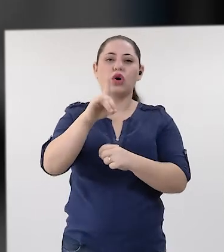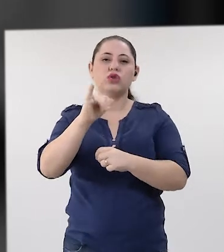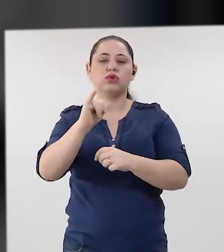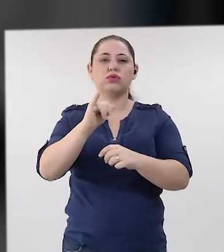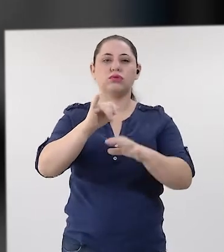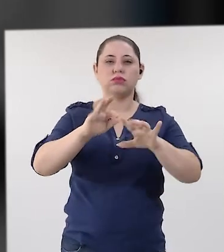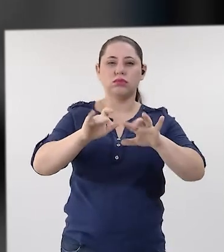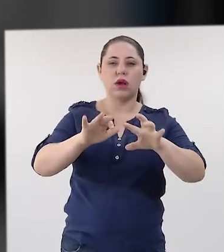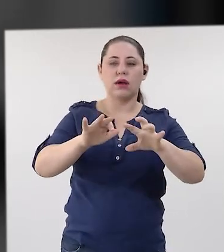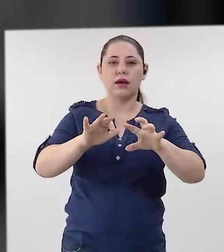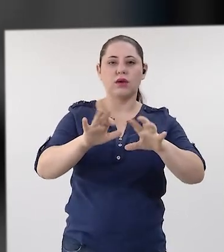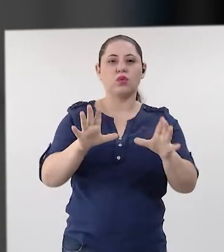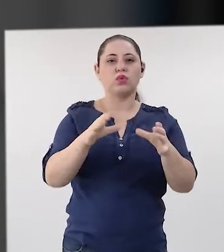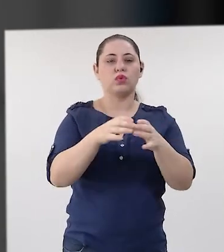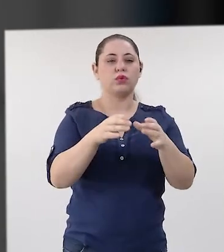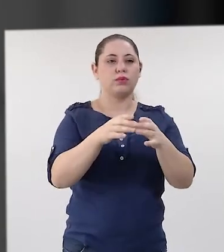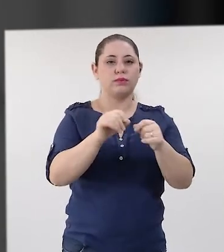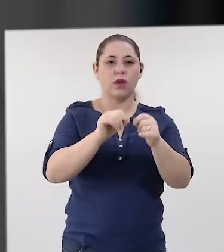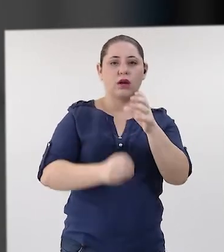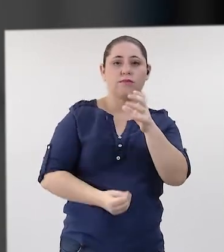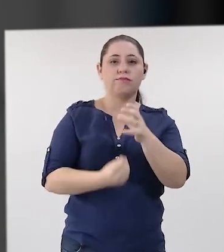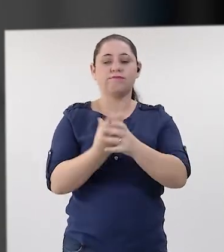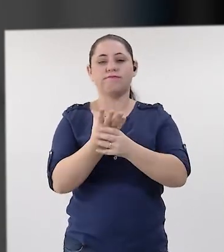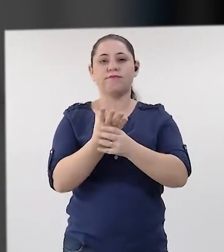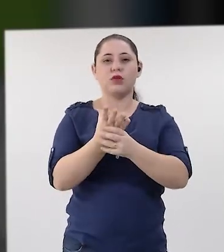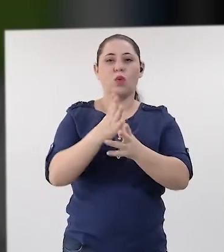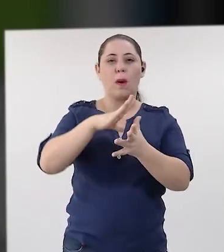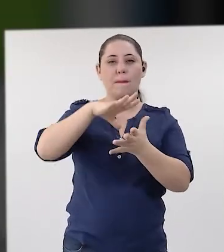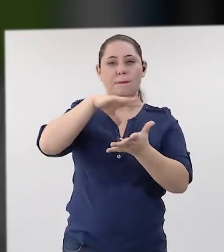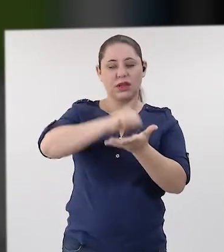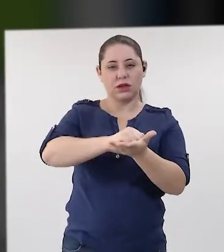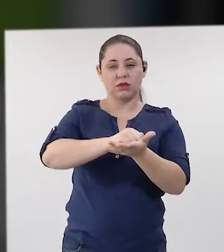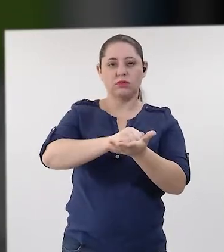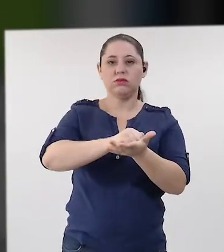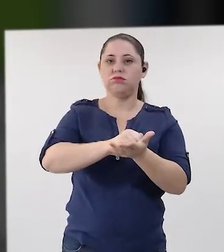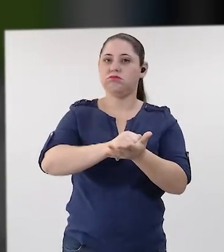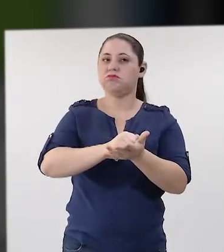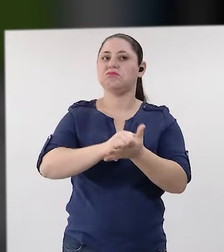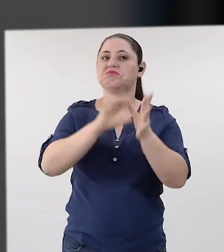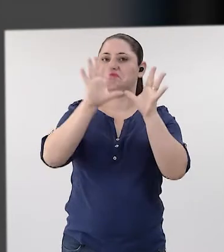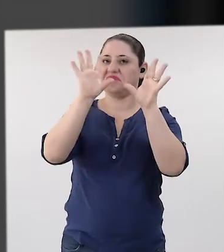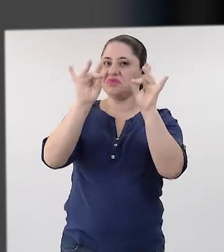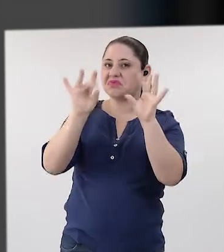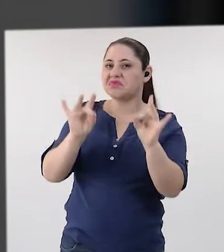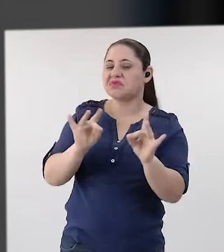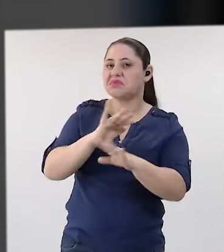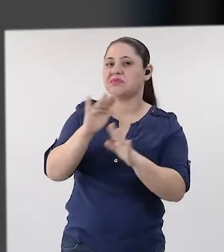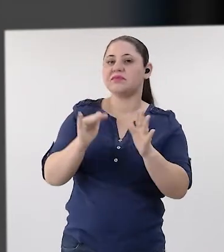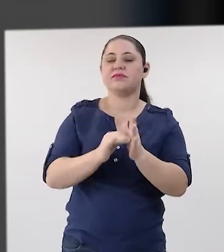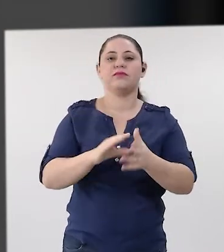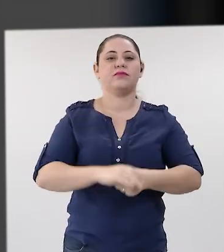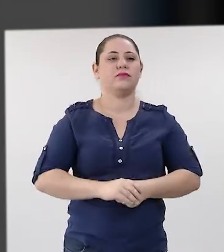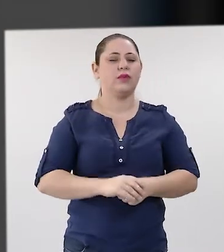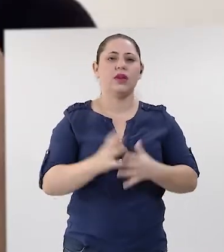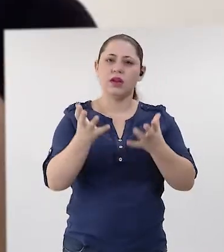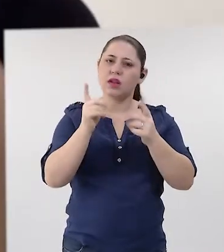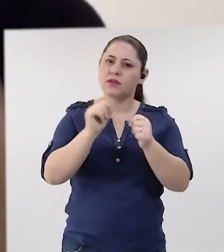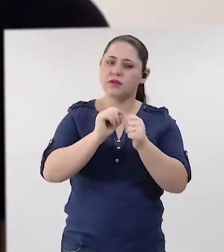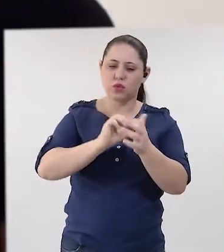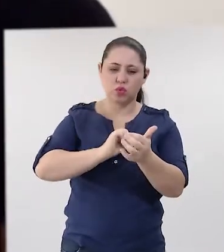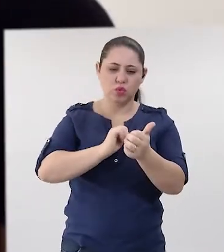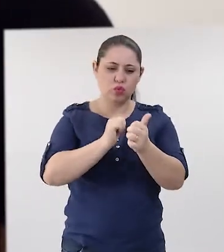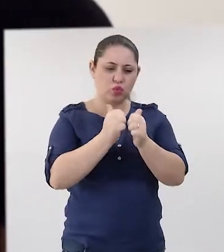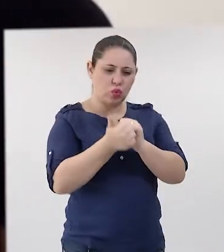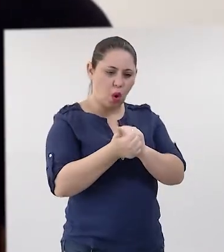programação. Um desafio para a equipe que projetava um aplicativo bastante complexo e completo. Eles